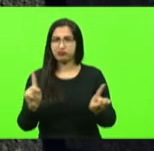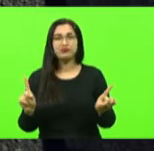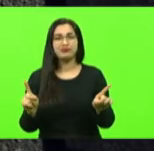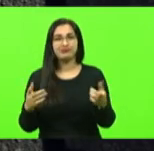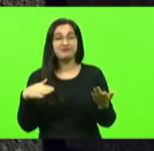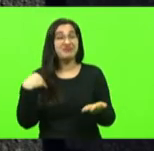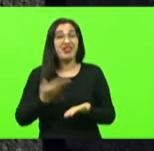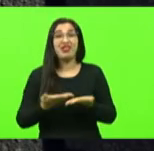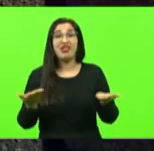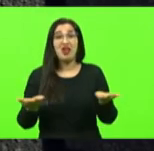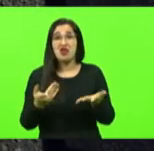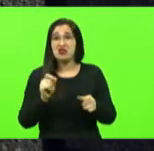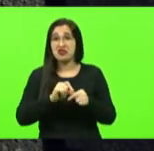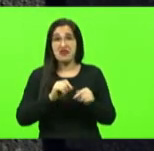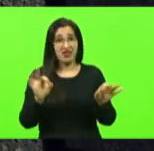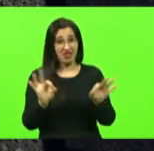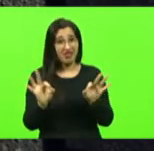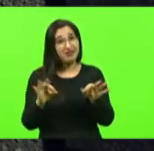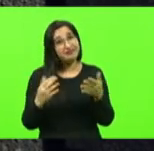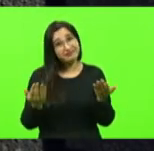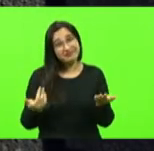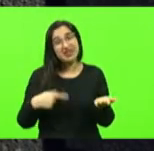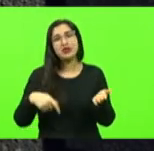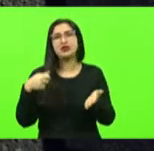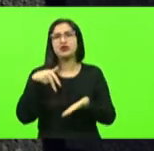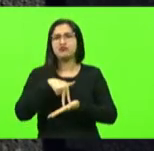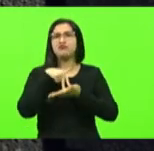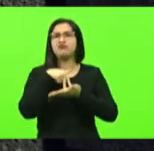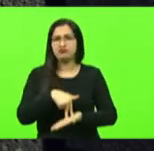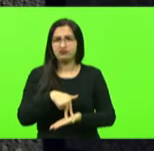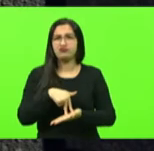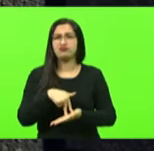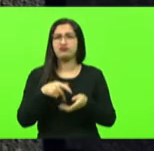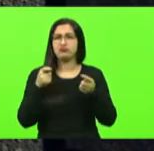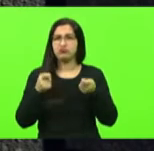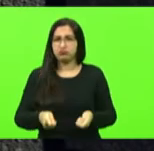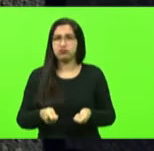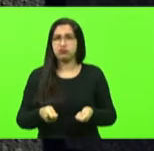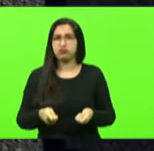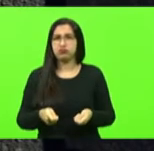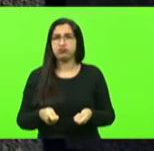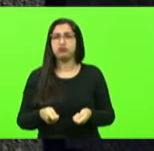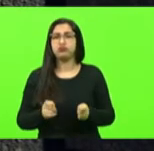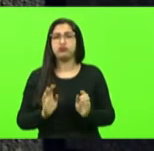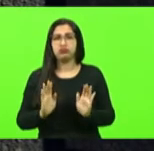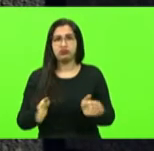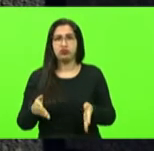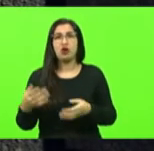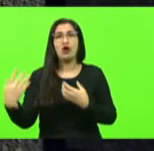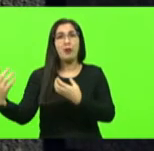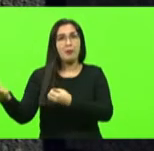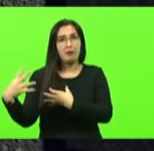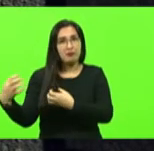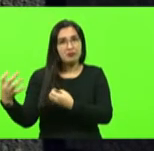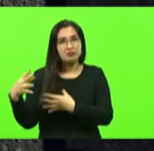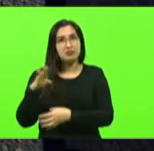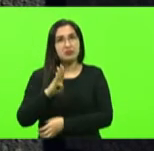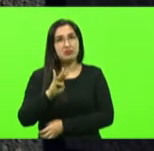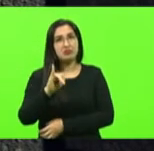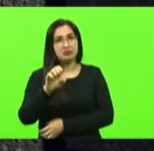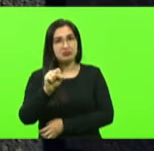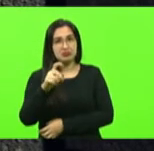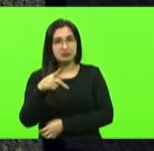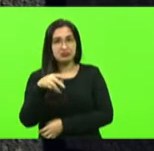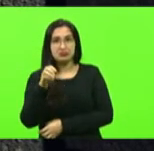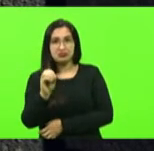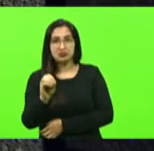hoje ainda não foi feito. Nós resistimos firme aquilo que Bispo Dom José Gomes nos ensinou. Ele nos ensinou